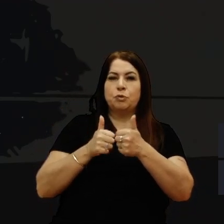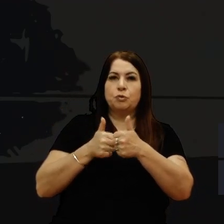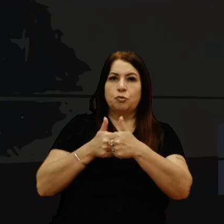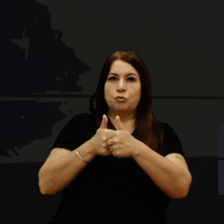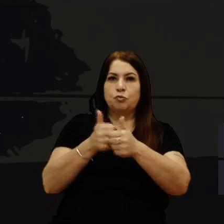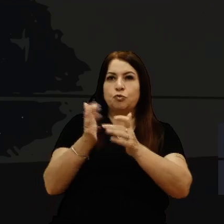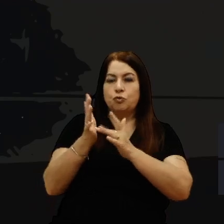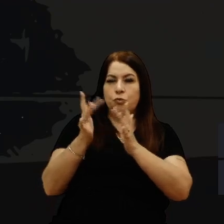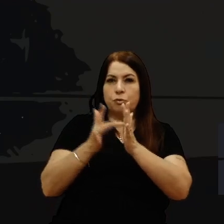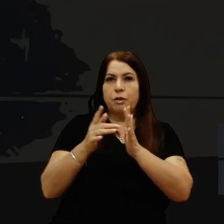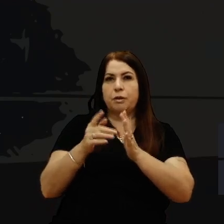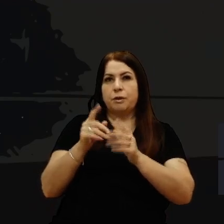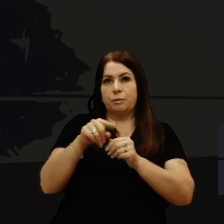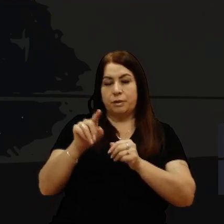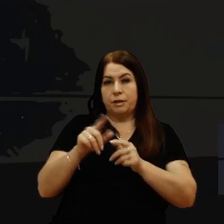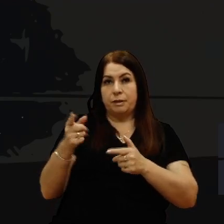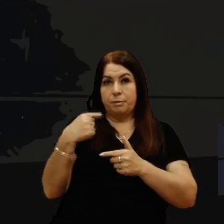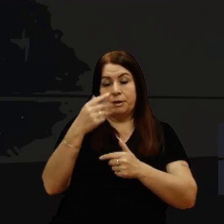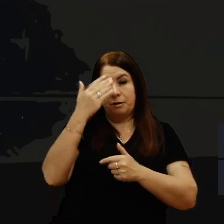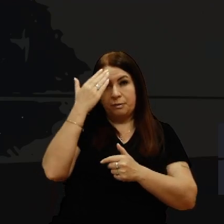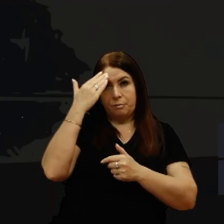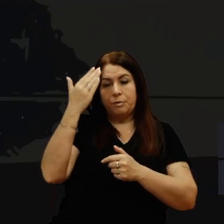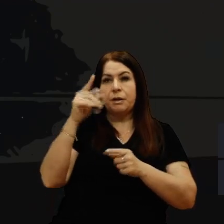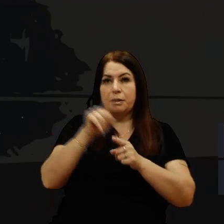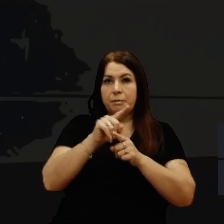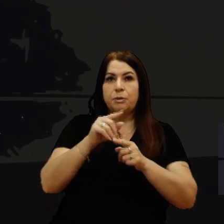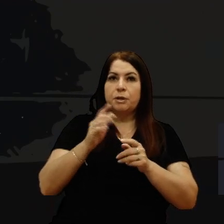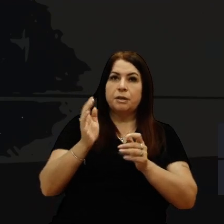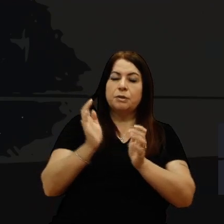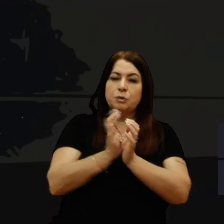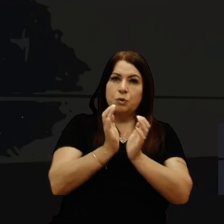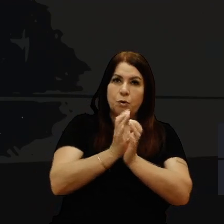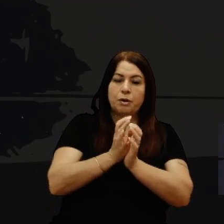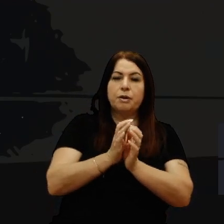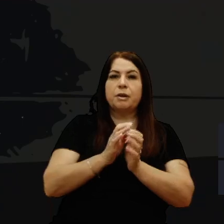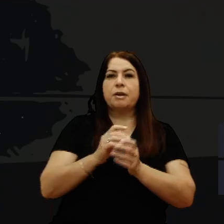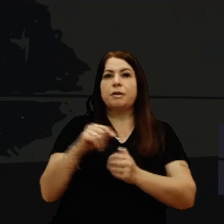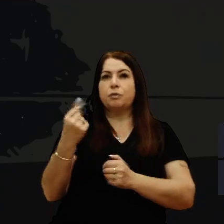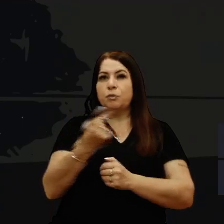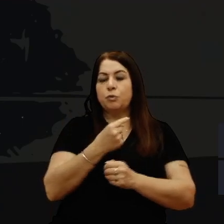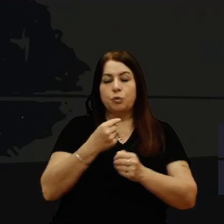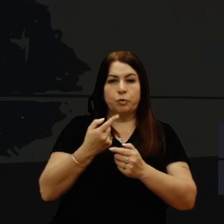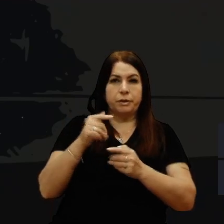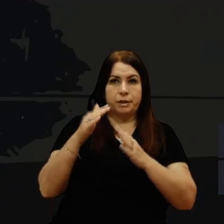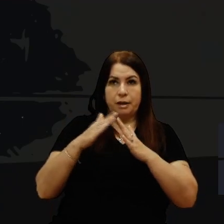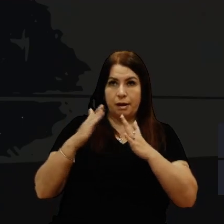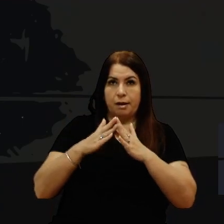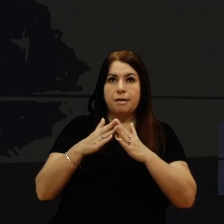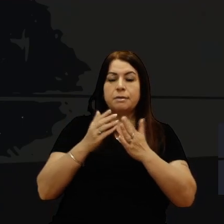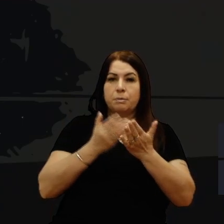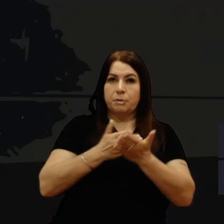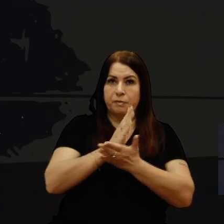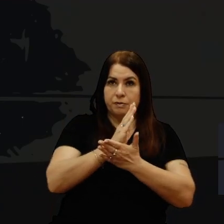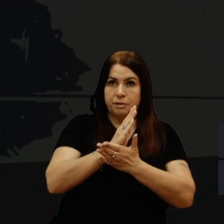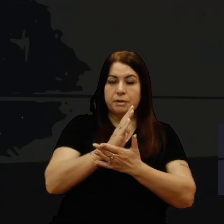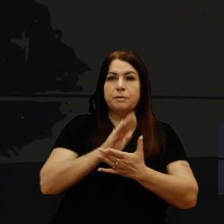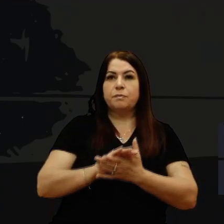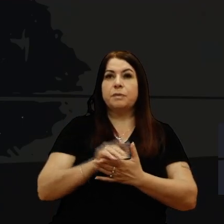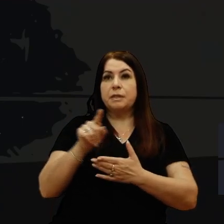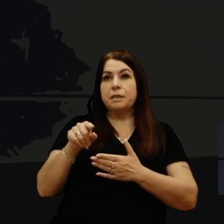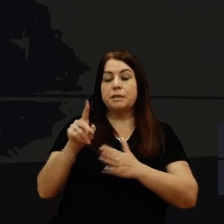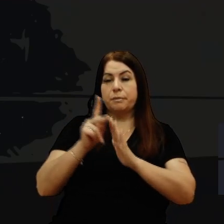foi constituído, né, aprovado. Quero agradecer os colegas, os pares, a toda essa casa pela aprovação